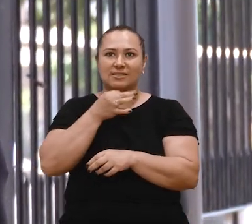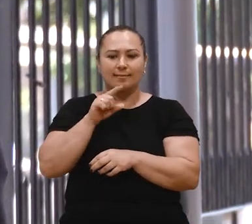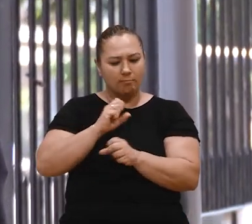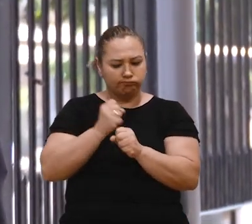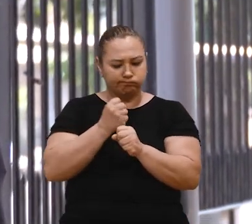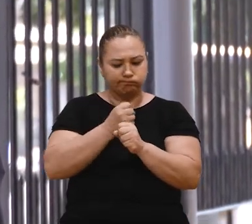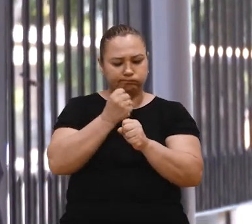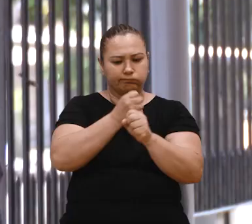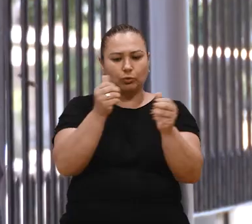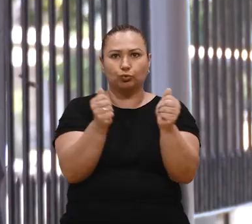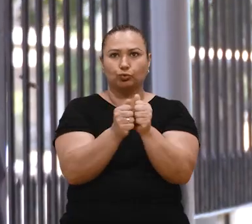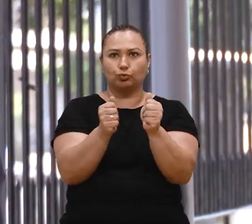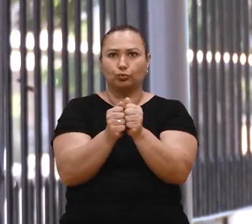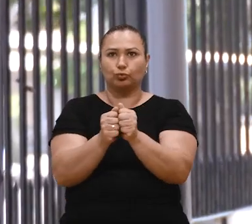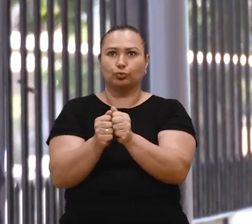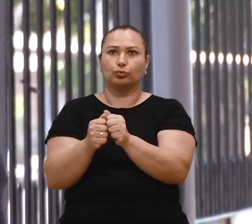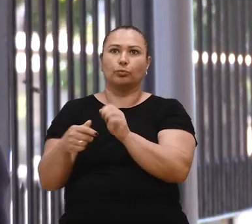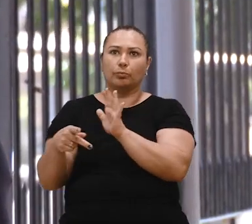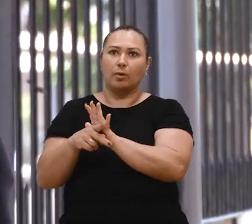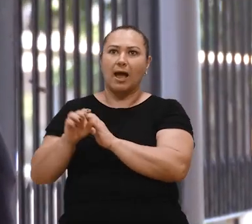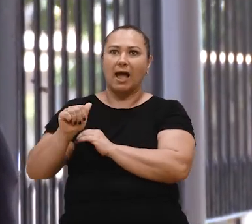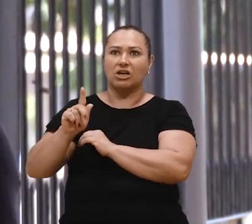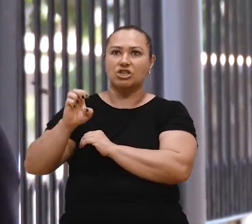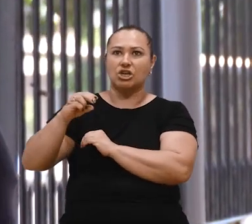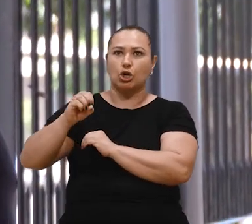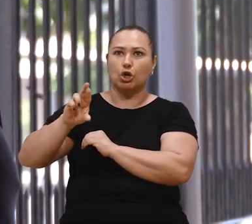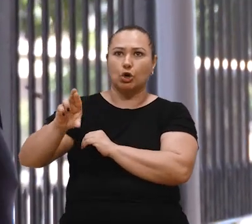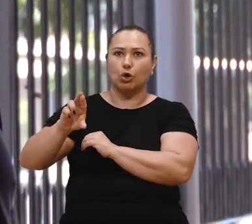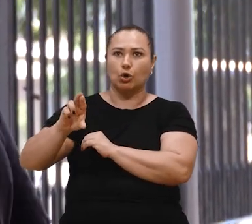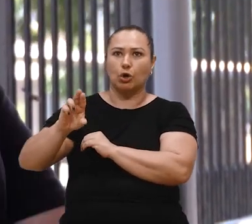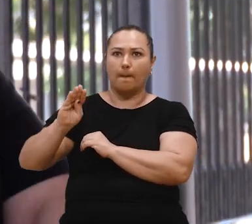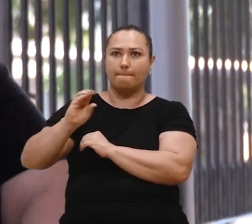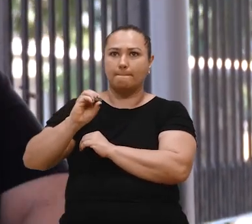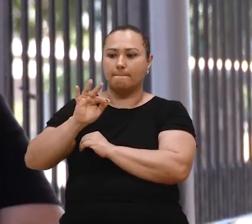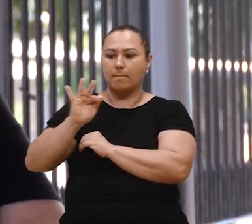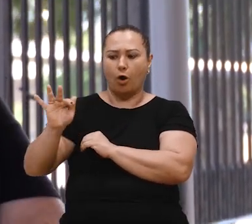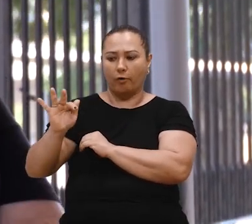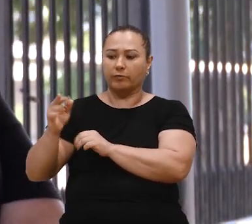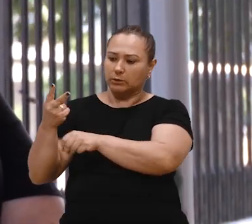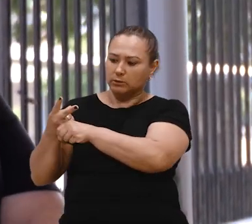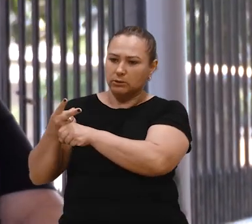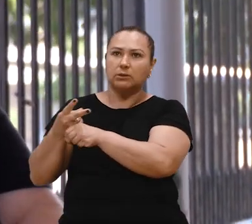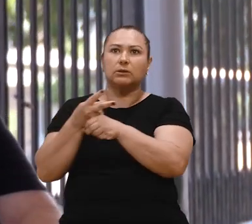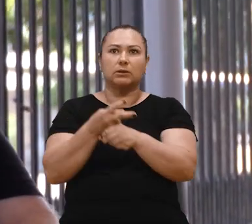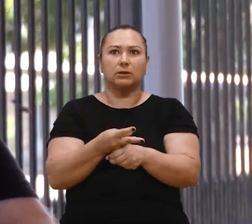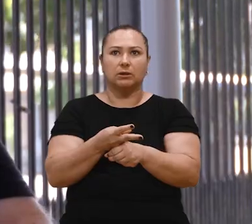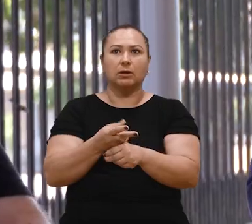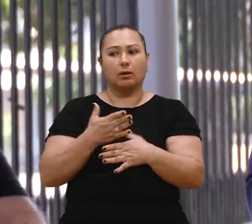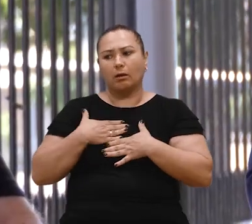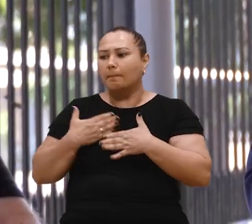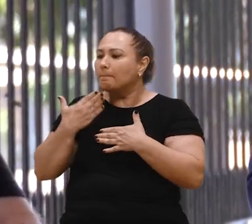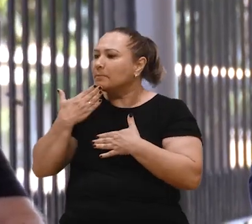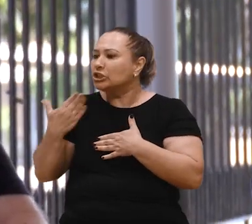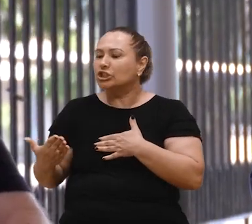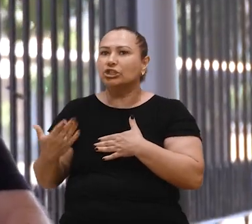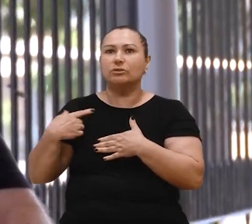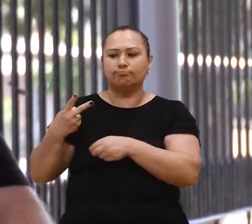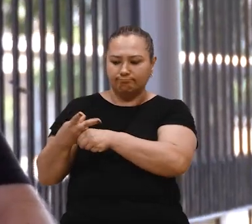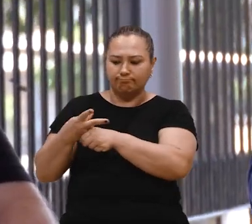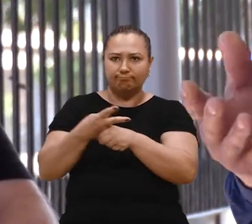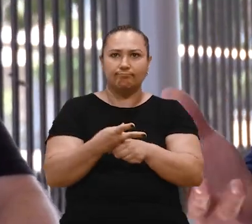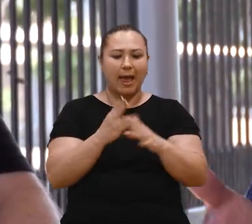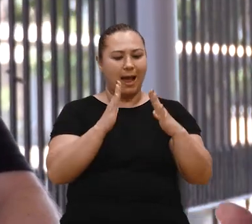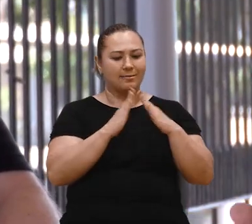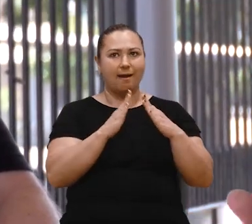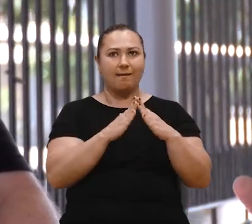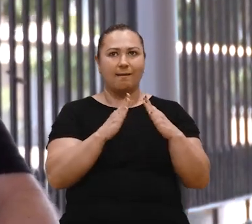foi uma construção junto com o proprietário, né, o seu Agenor Boff e a dona Kátia, sua filha, que cederam, né,